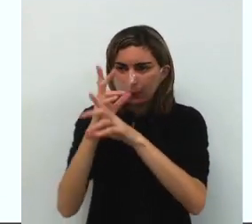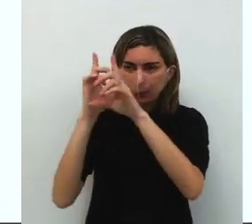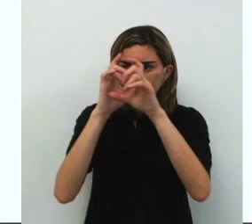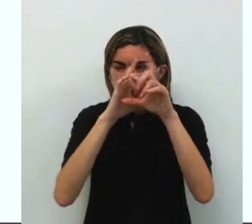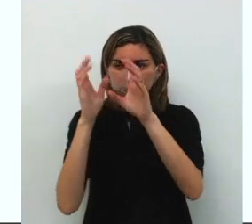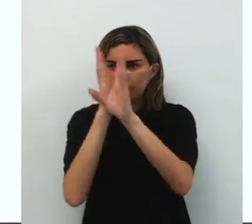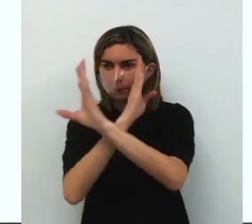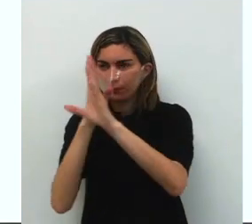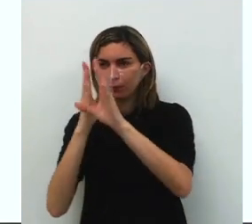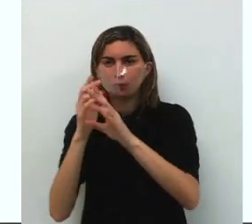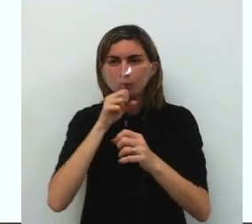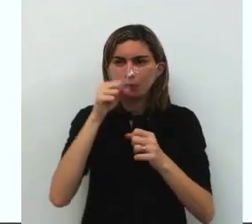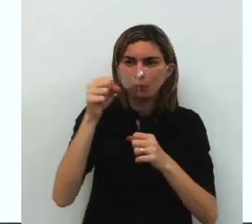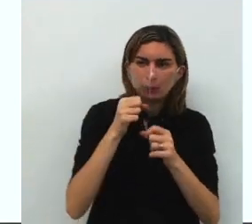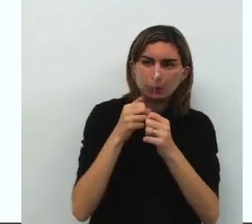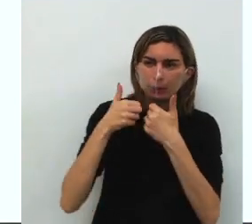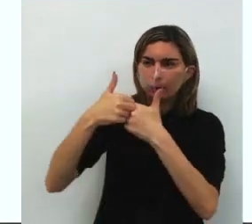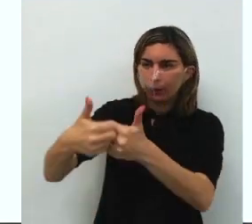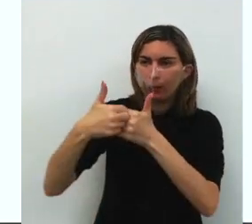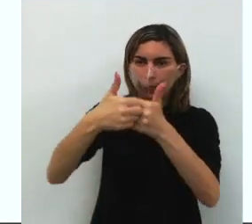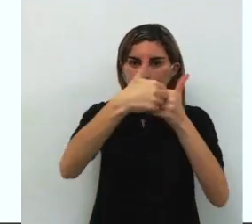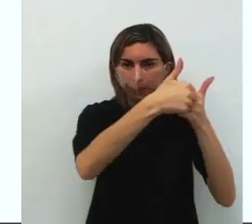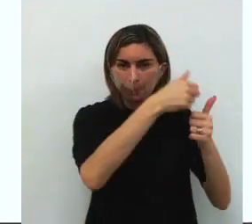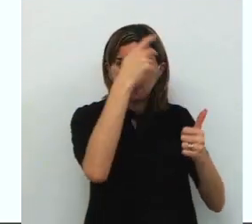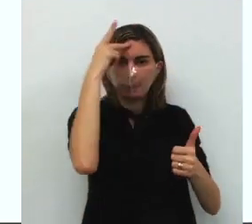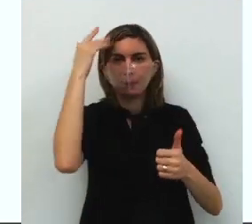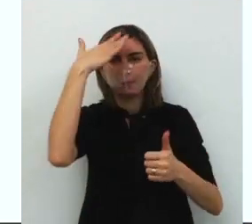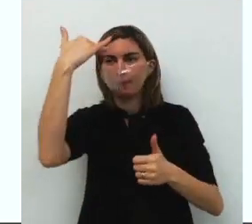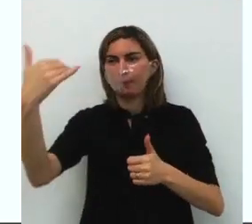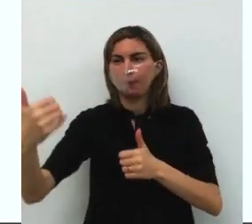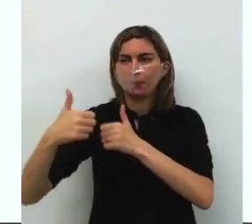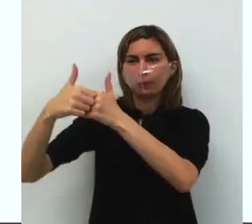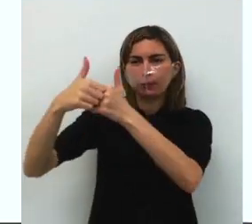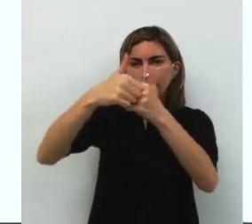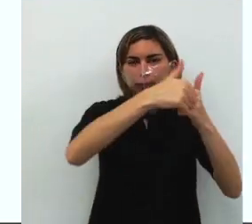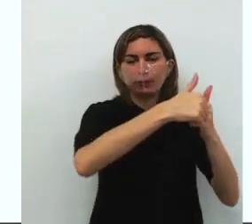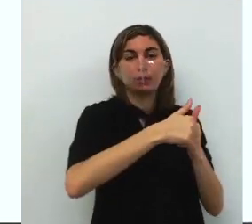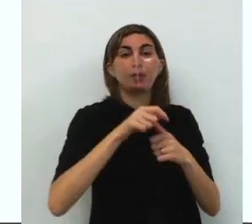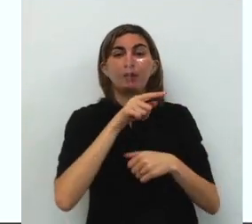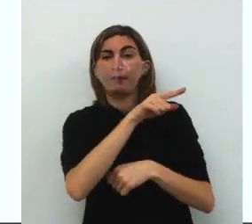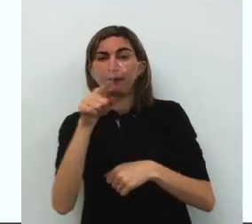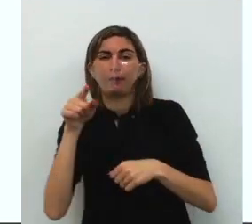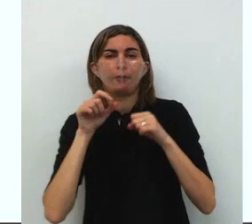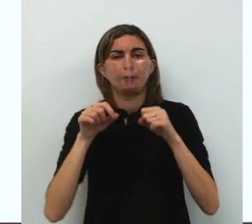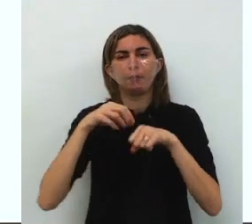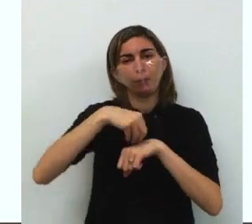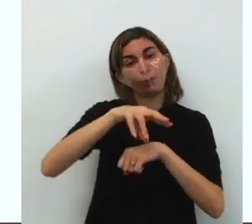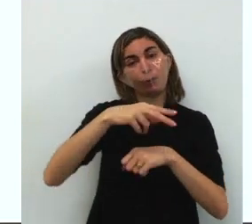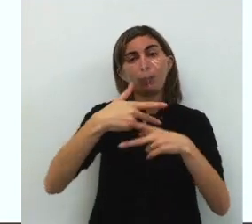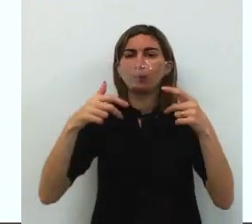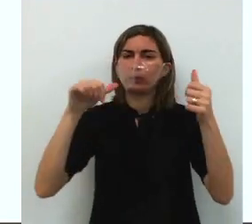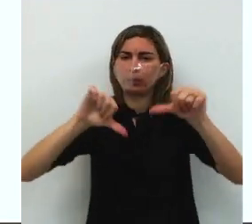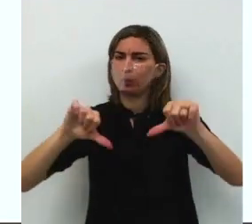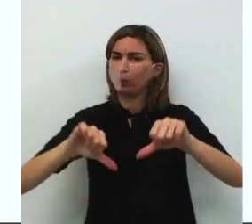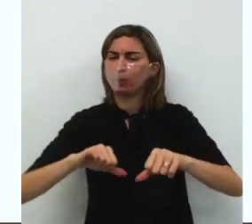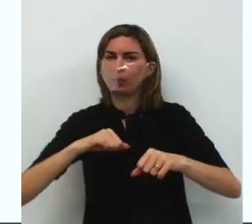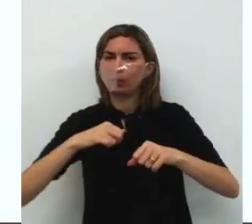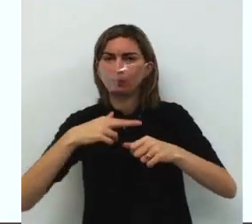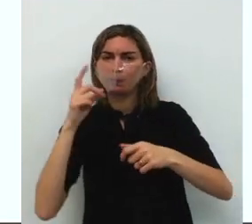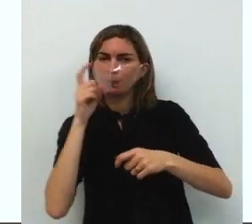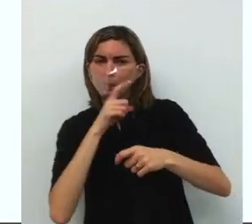né, aqueles jornalistas que perseguem as personalidades famosas, eles podem levar até coisas